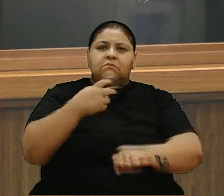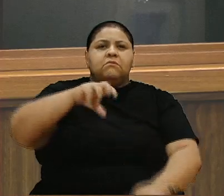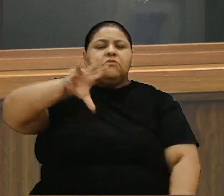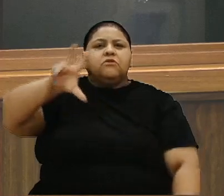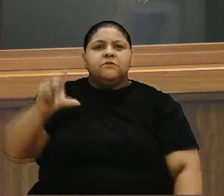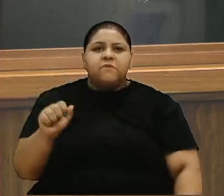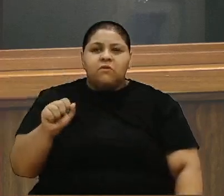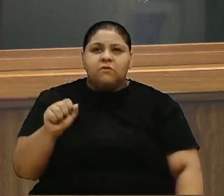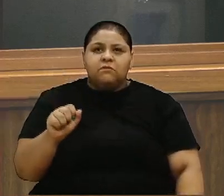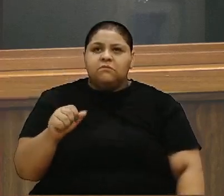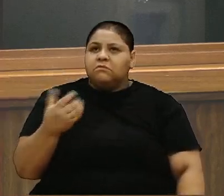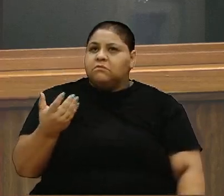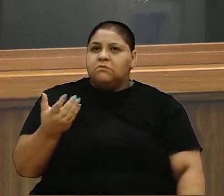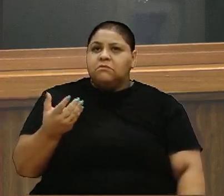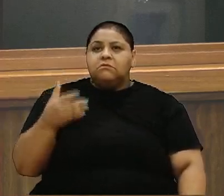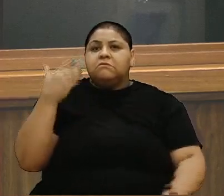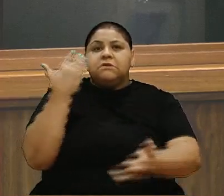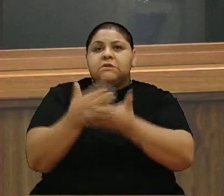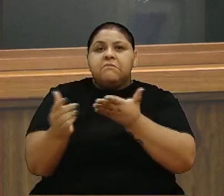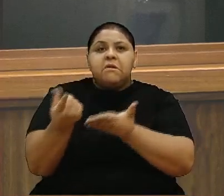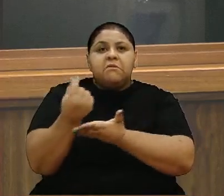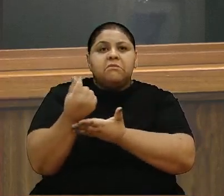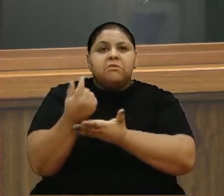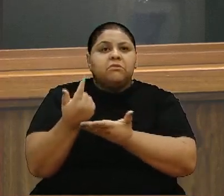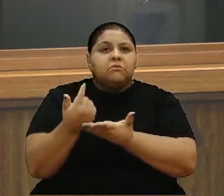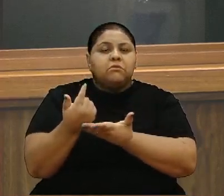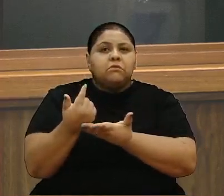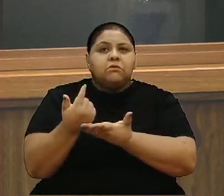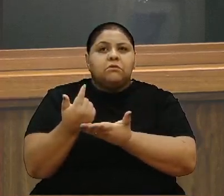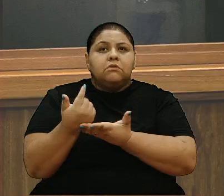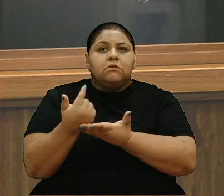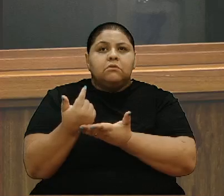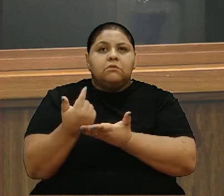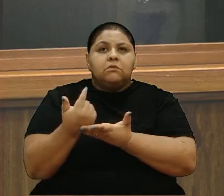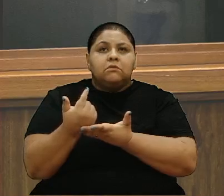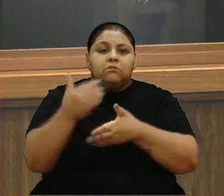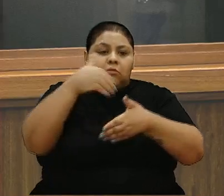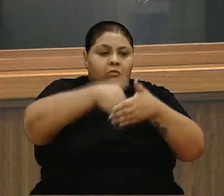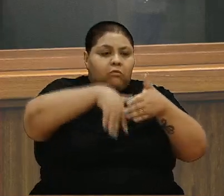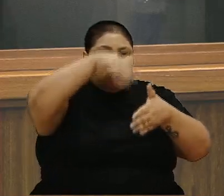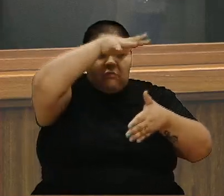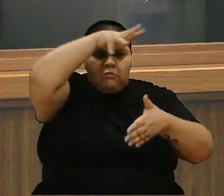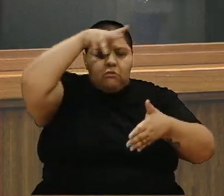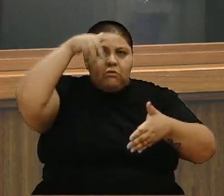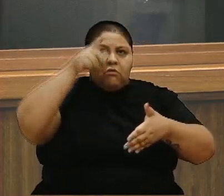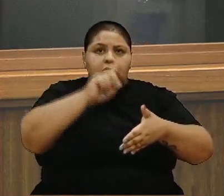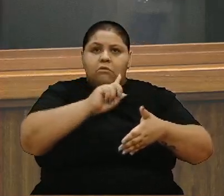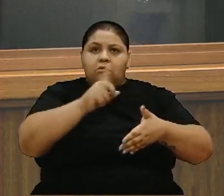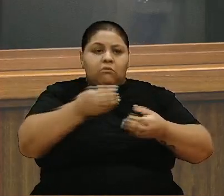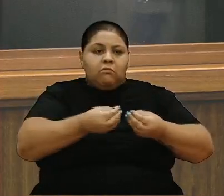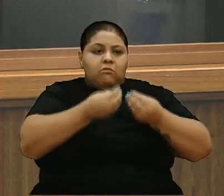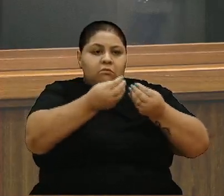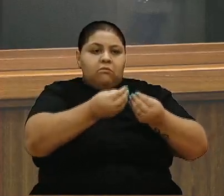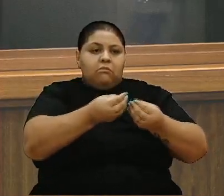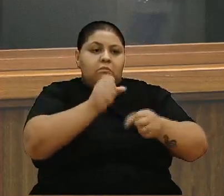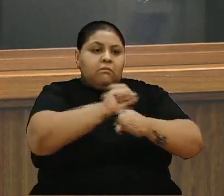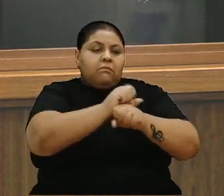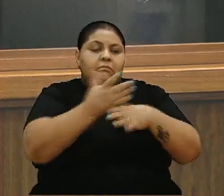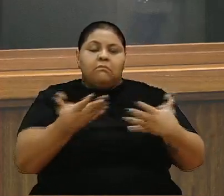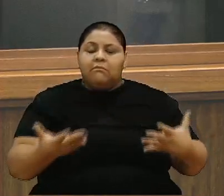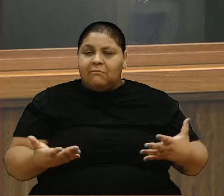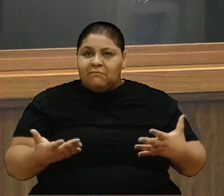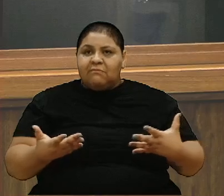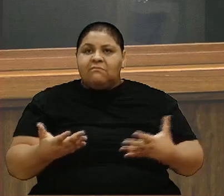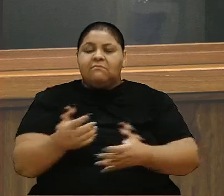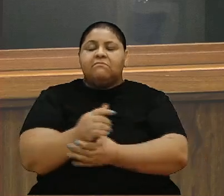milhões. Se perdeu esses 700 mil, ficou no executivo, não foi dada a contrapartida, mas está lá. Então,